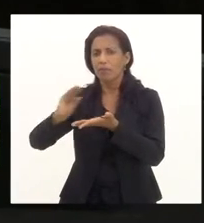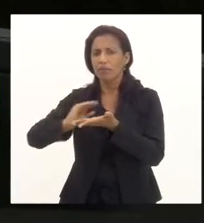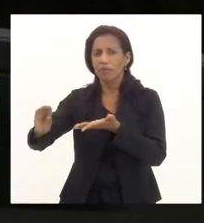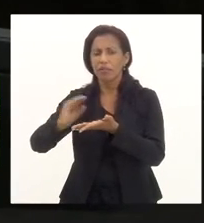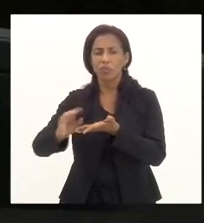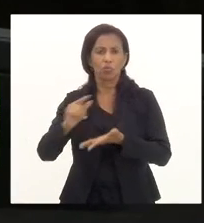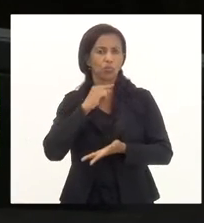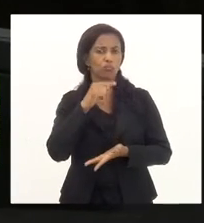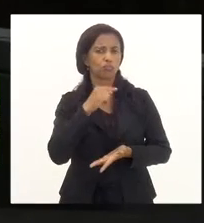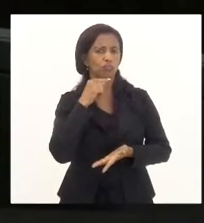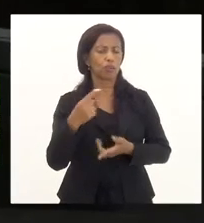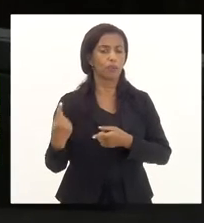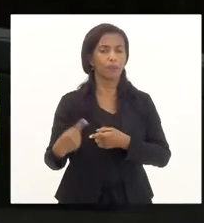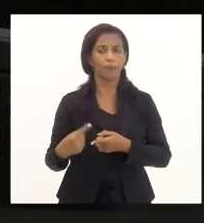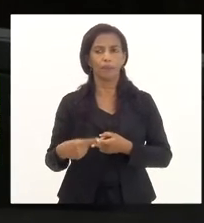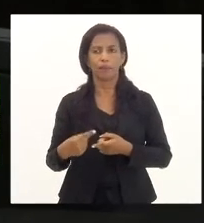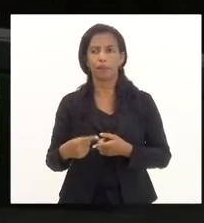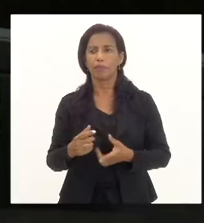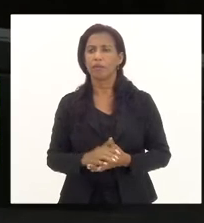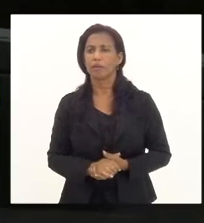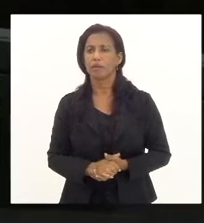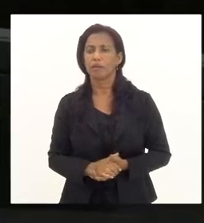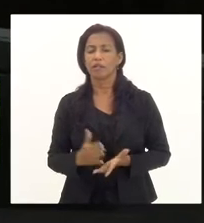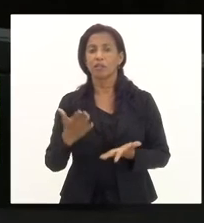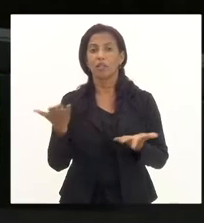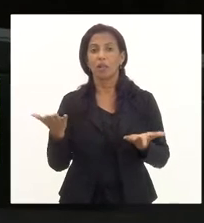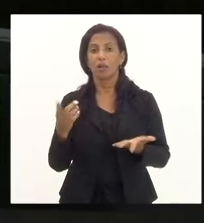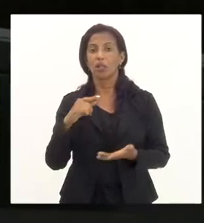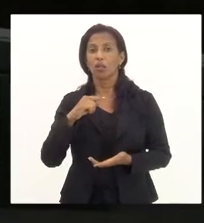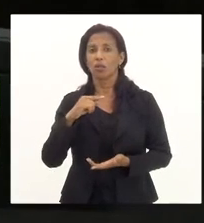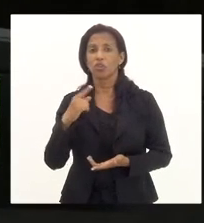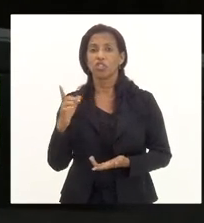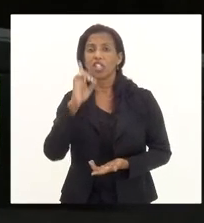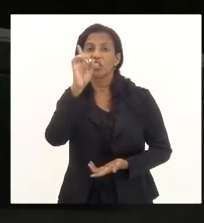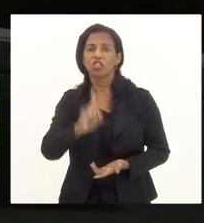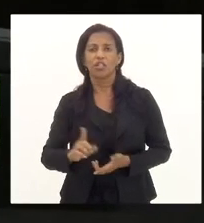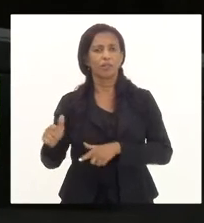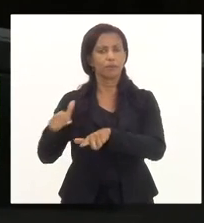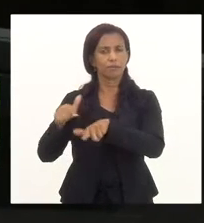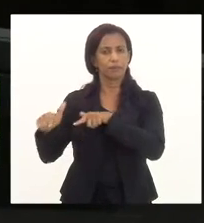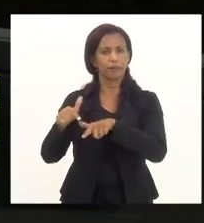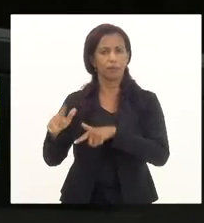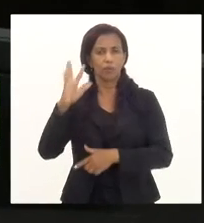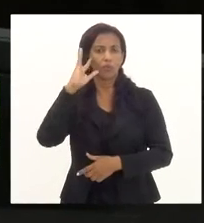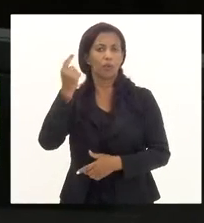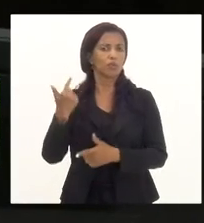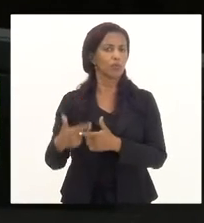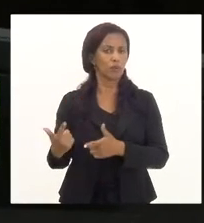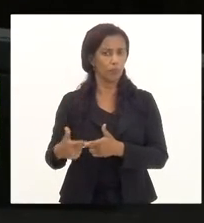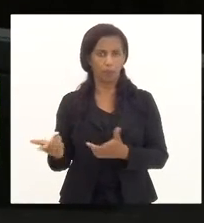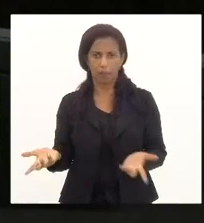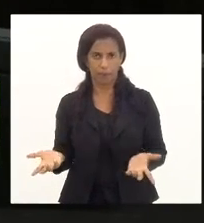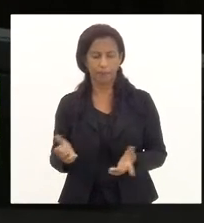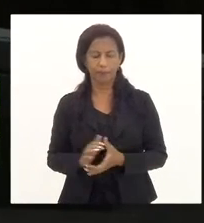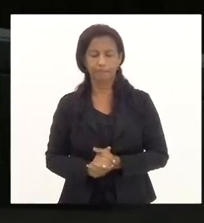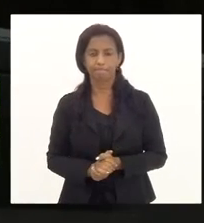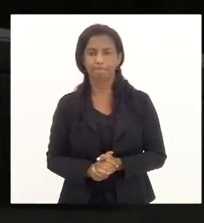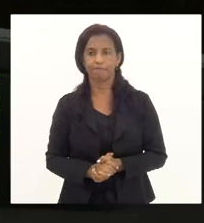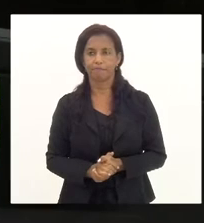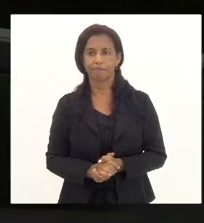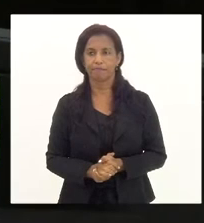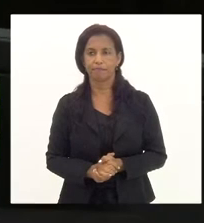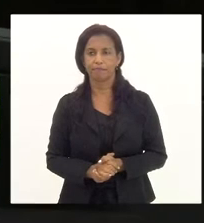adianta porque tirar dinheiro não adianta tirar direito do trabalhador Porque você não vai resolver o problema do